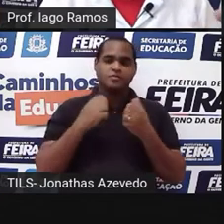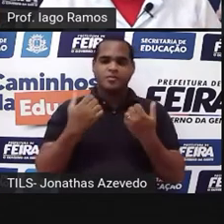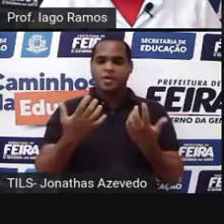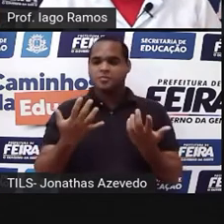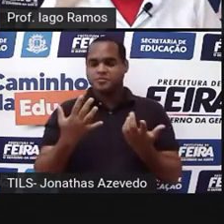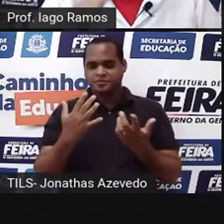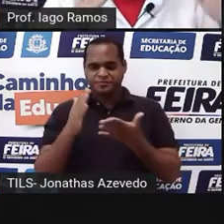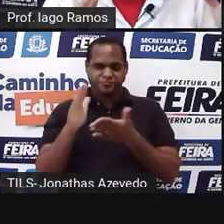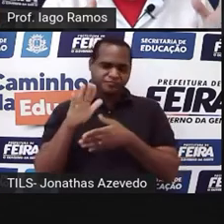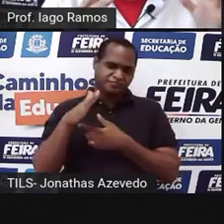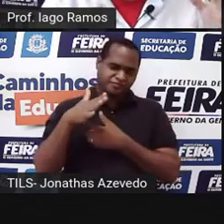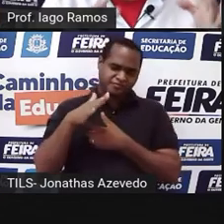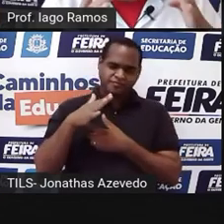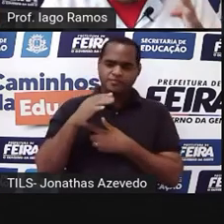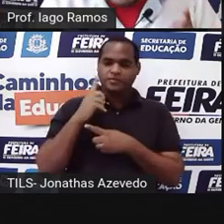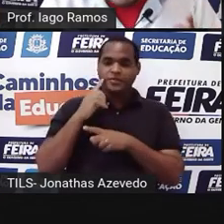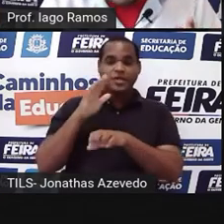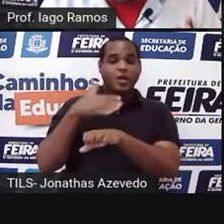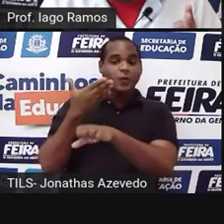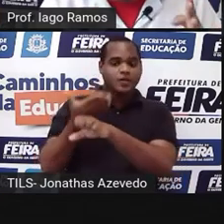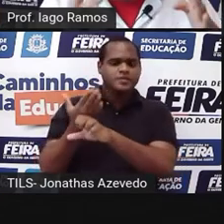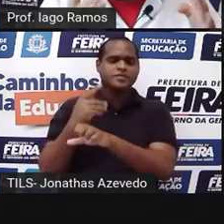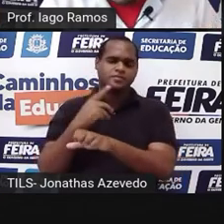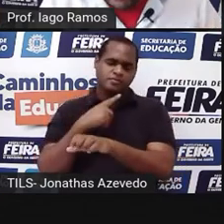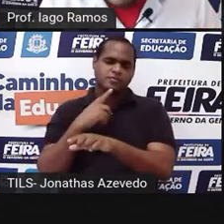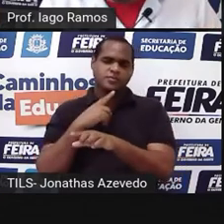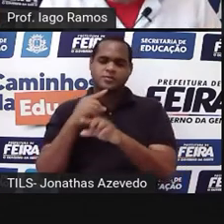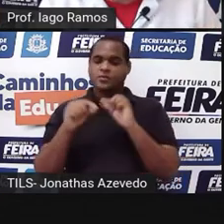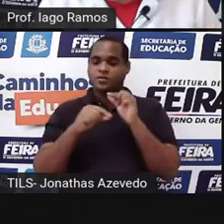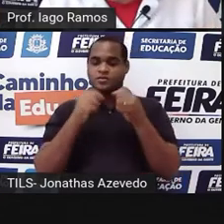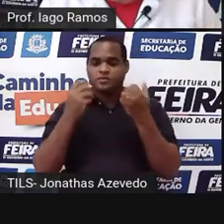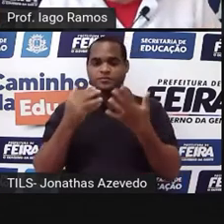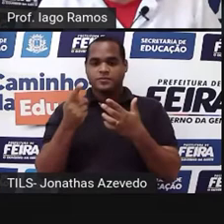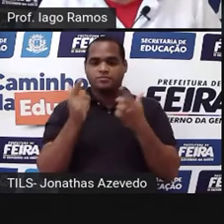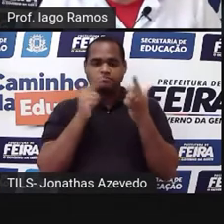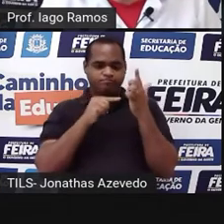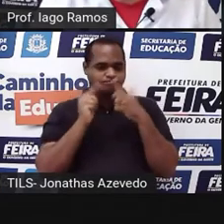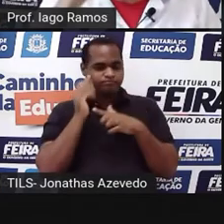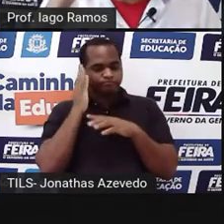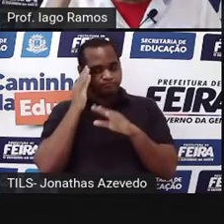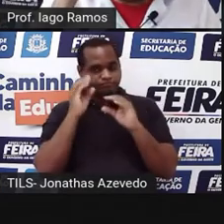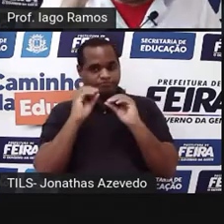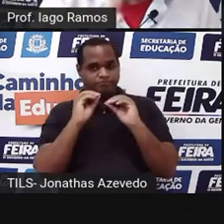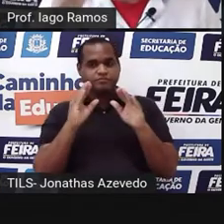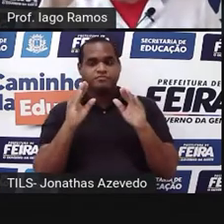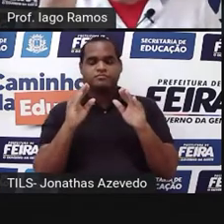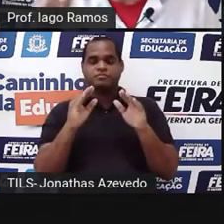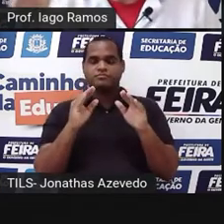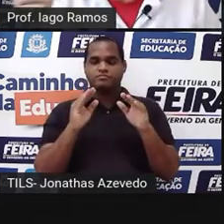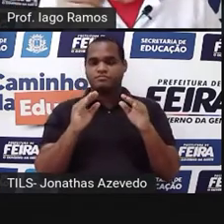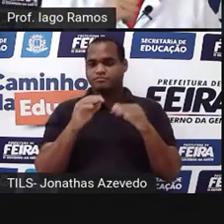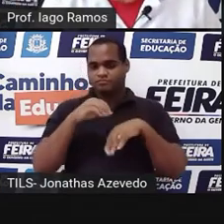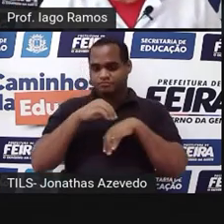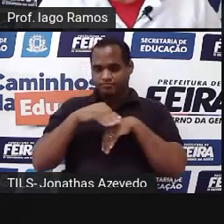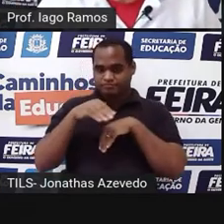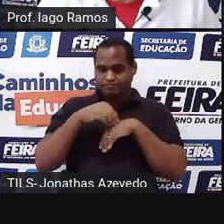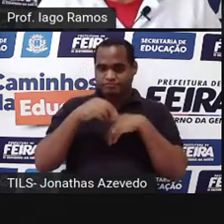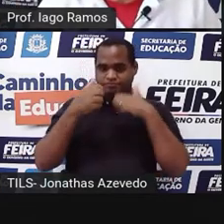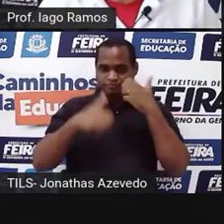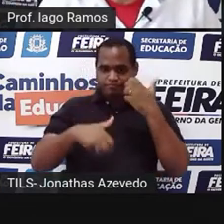ou menos. Então, até esse momento aqui, o quanto você conseguiu entender, aí eu trago sempre,